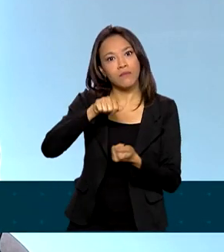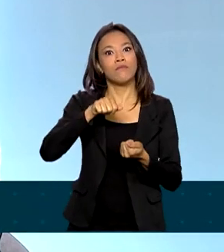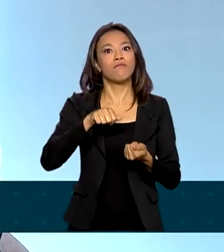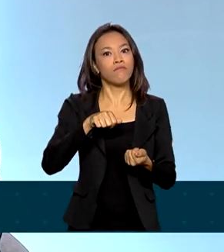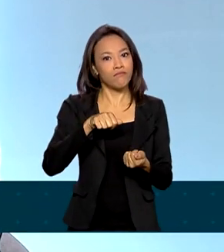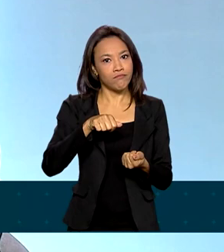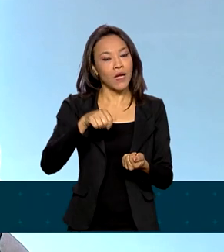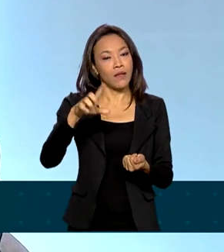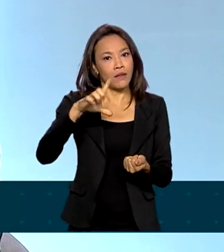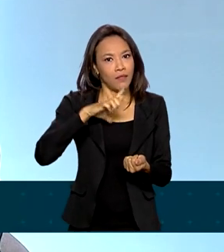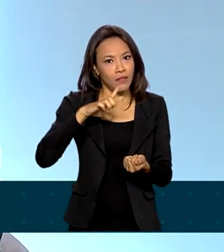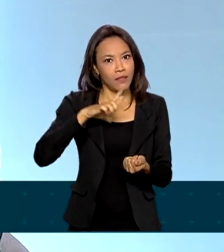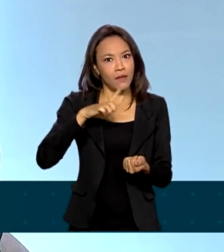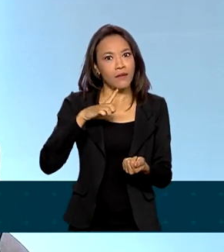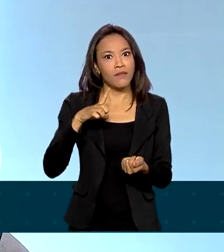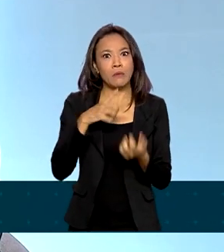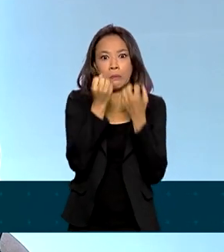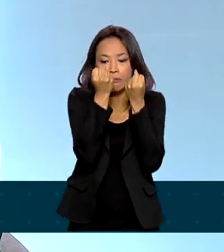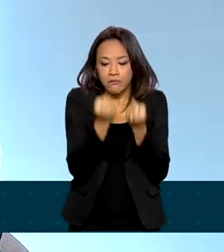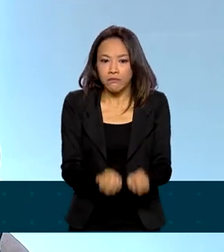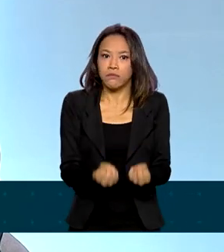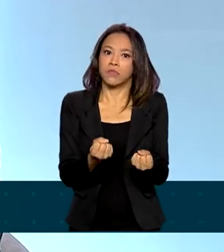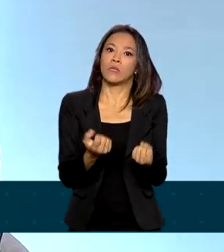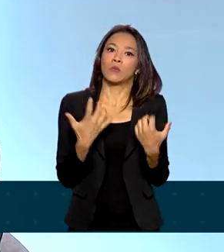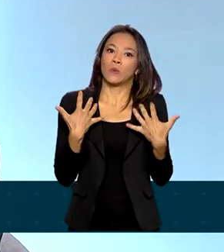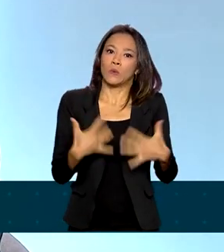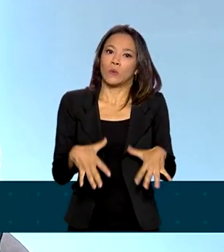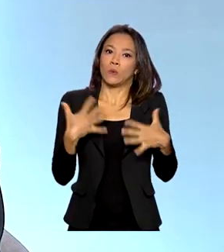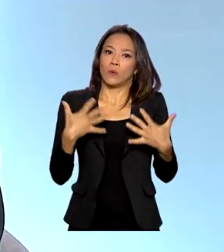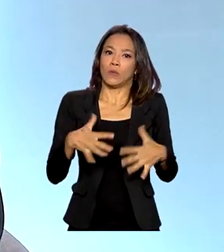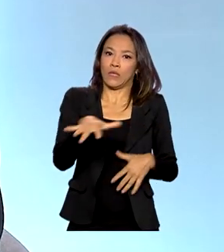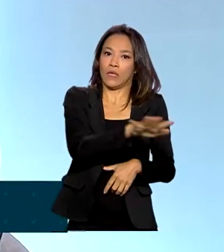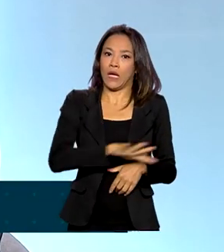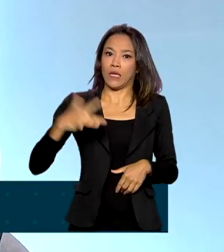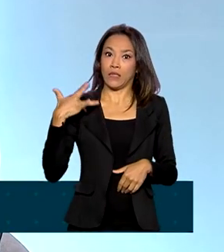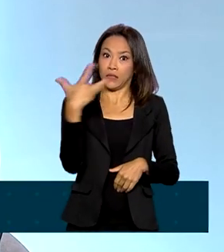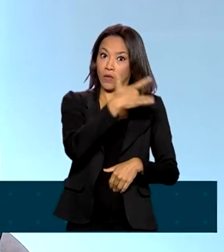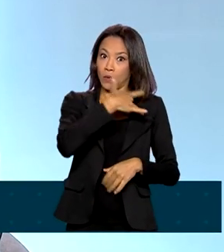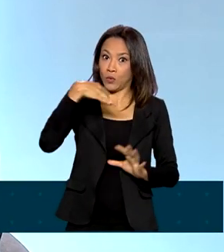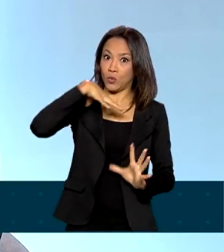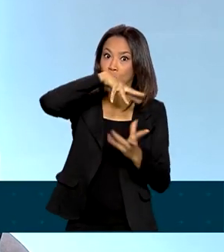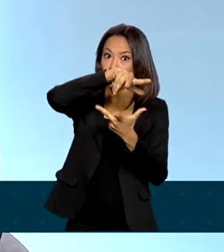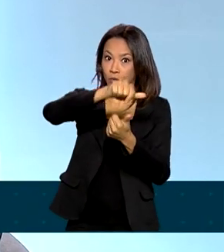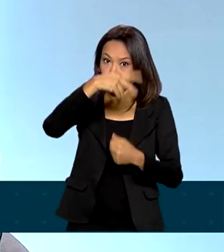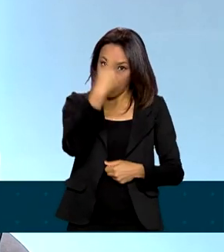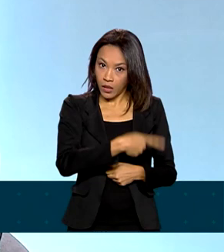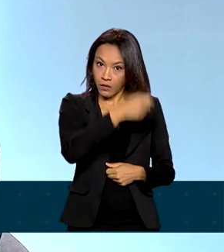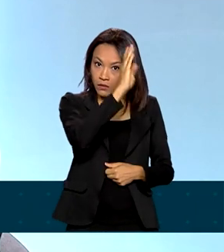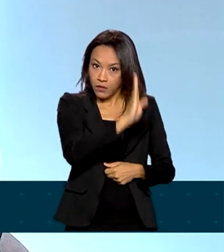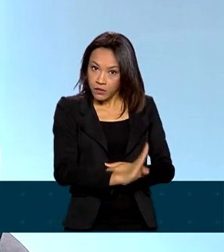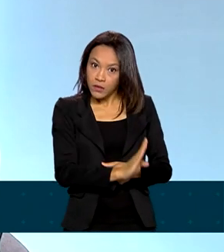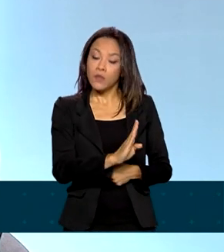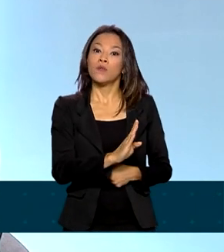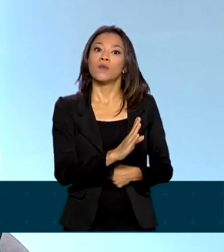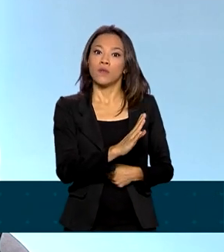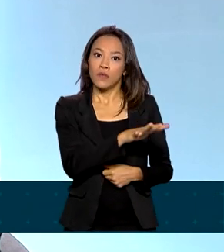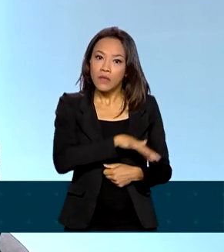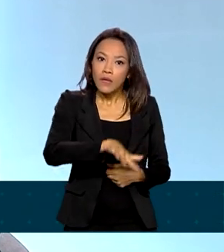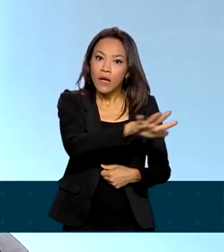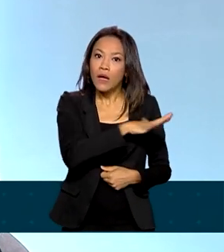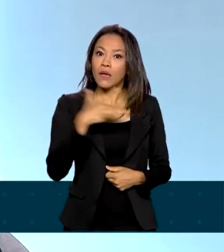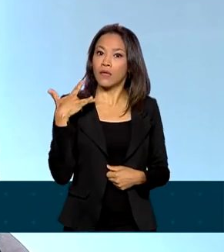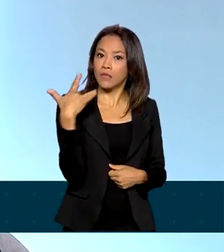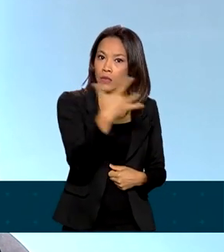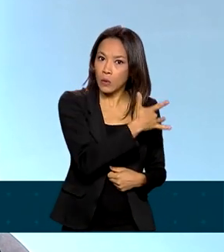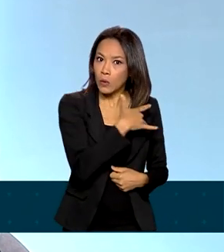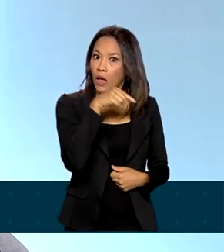sobre o sistema de saúde do mundo inteiro. O nosso sistema único de saúde, que tem sido a grande trincheira